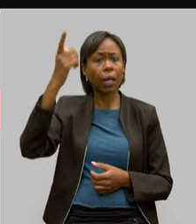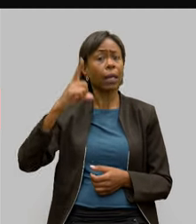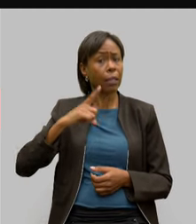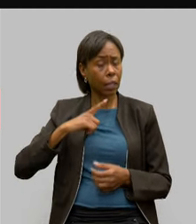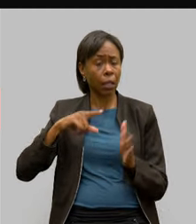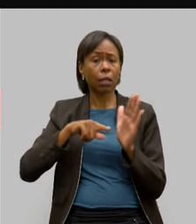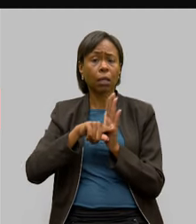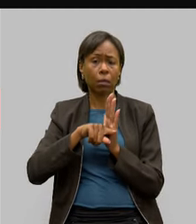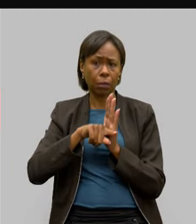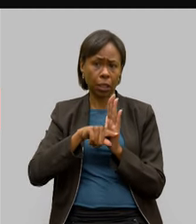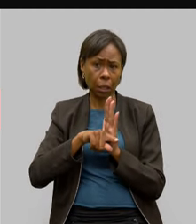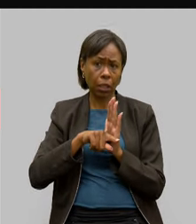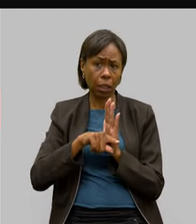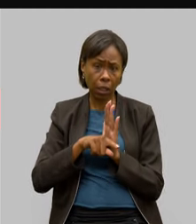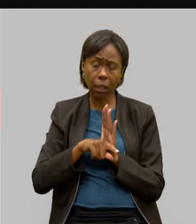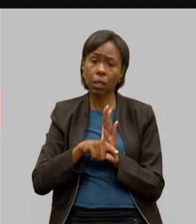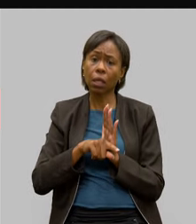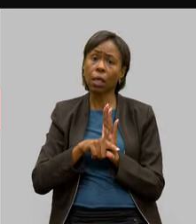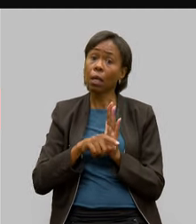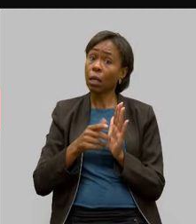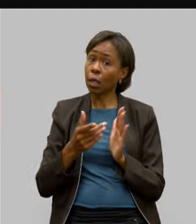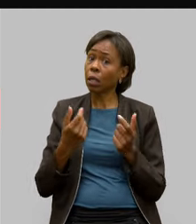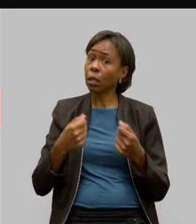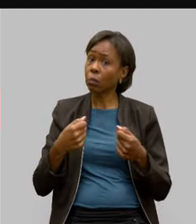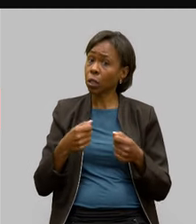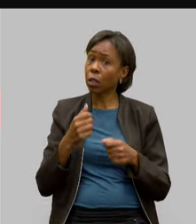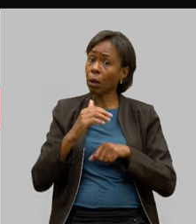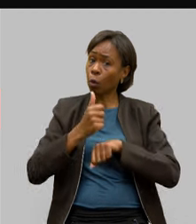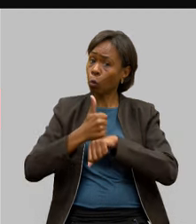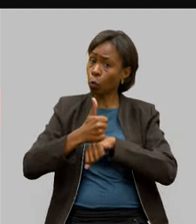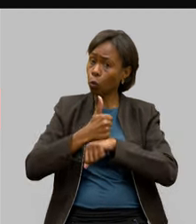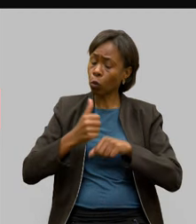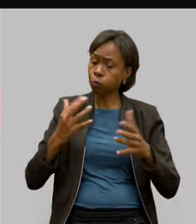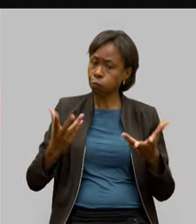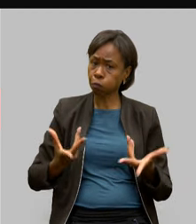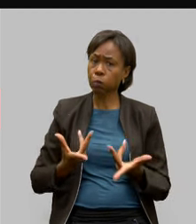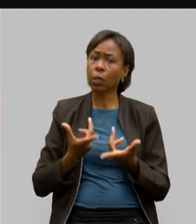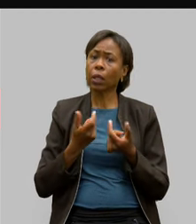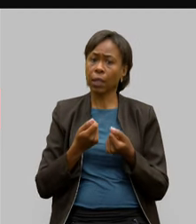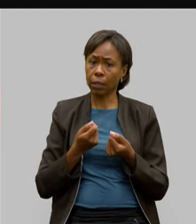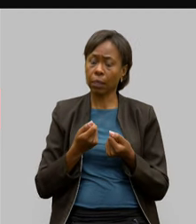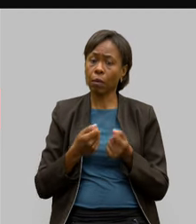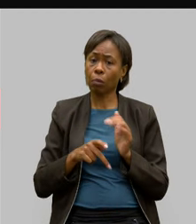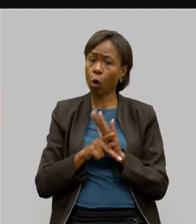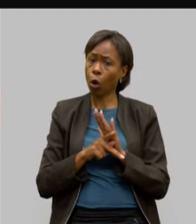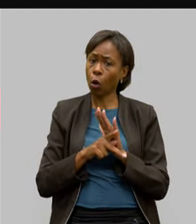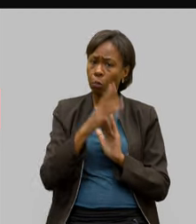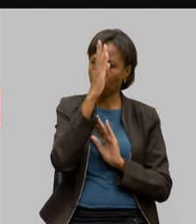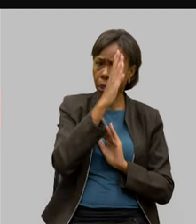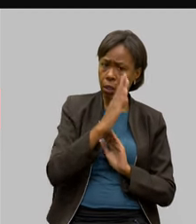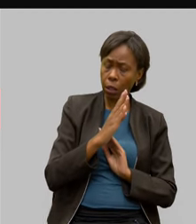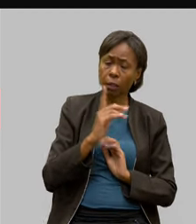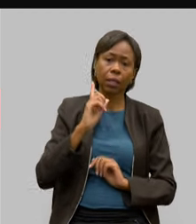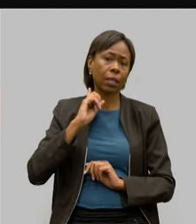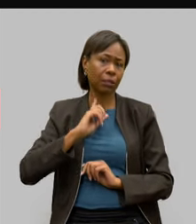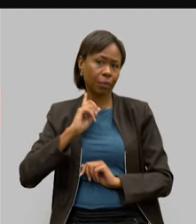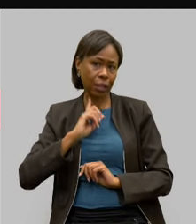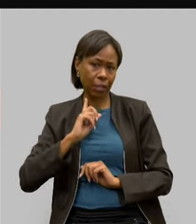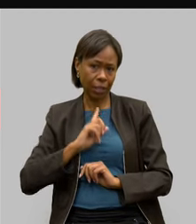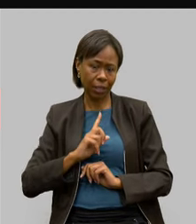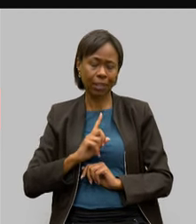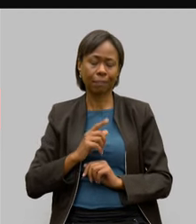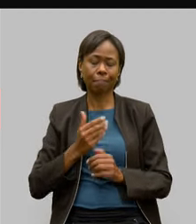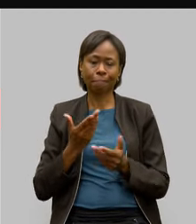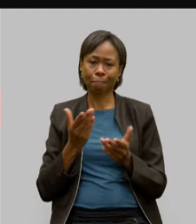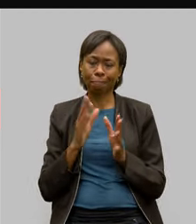nosso grande trupo é ter pessoas qualificadas qualificando pessoas aqui pro Brasil e também para Minas Gerais era isso pessoal meu